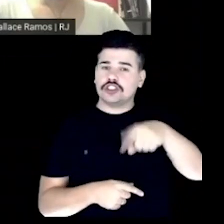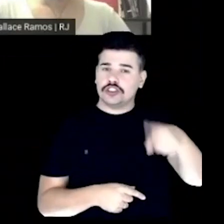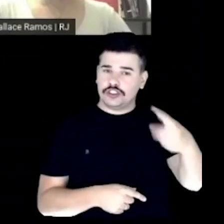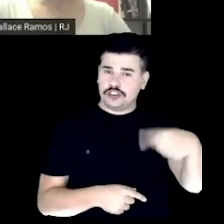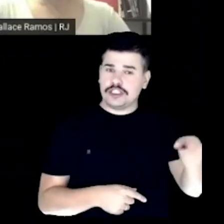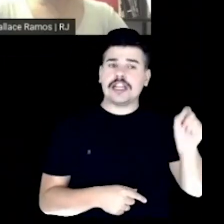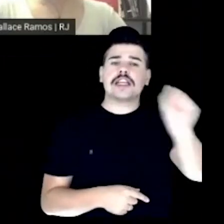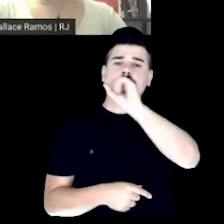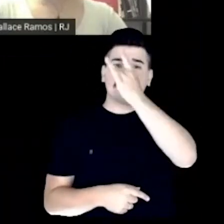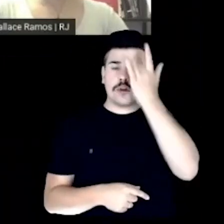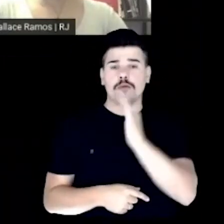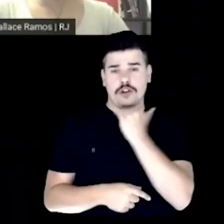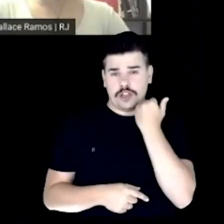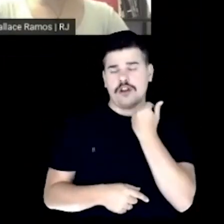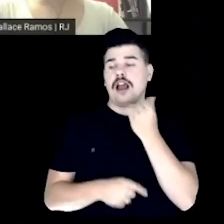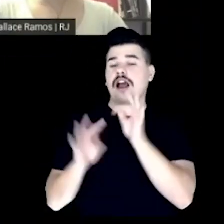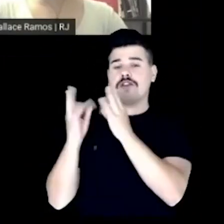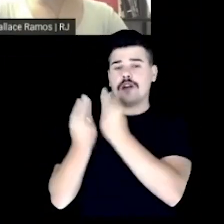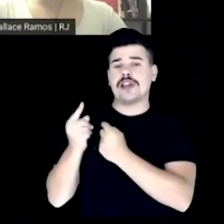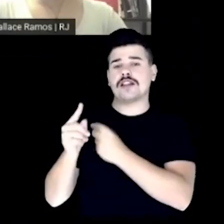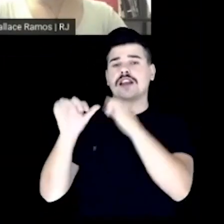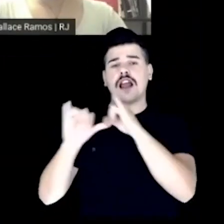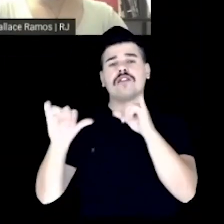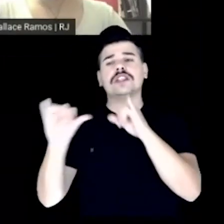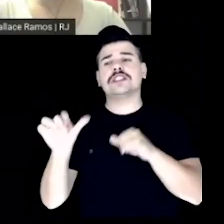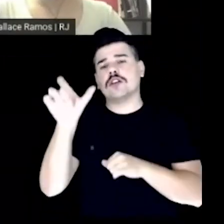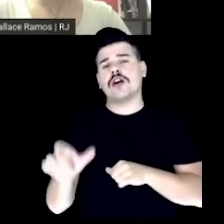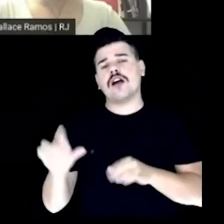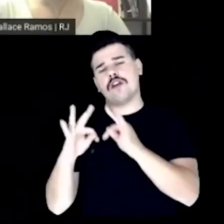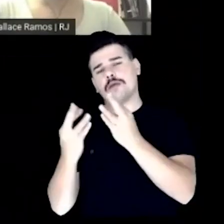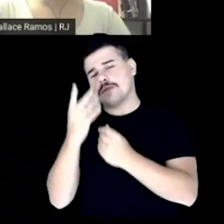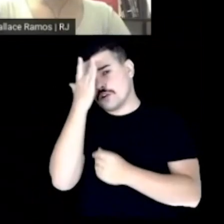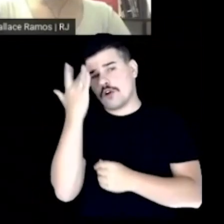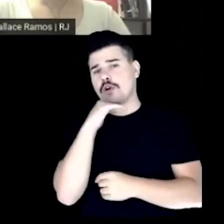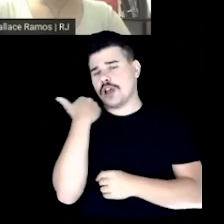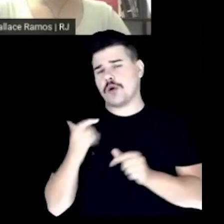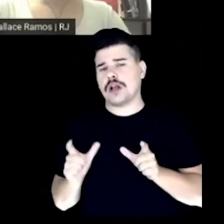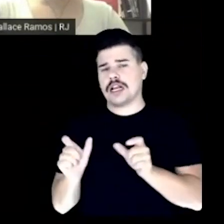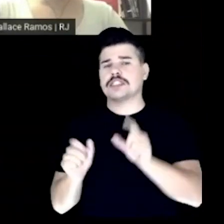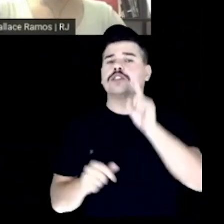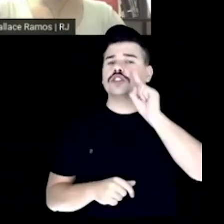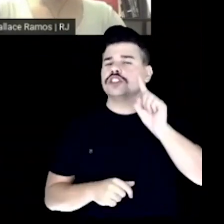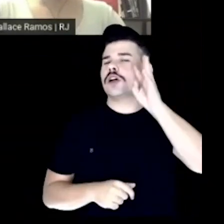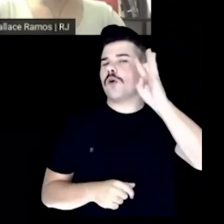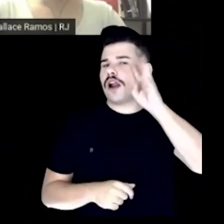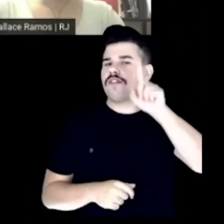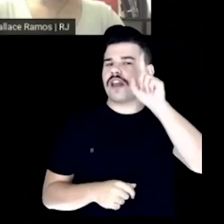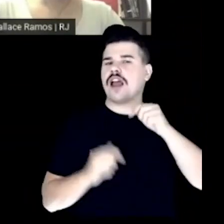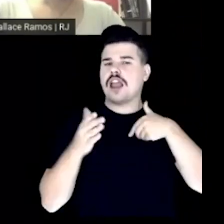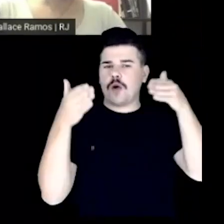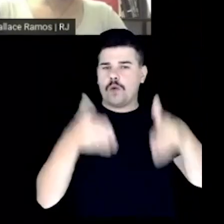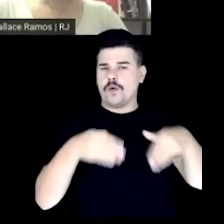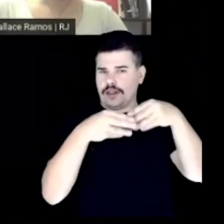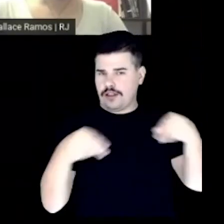todos os dias. E quem morreu? Então, a família de fulano de tal anuncia que seu falecimento após uma luta com câncer, o funeral vai ser